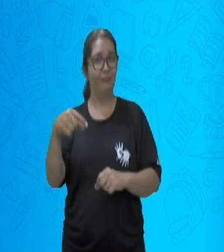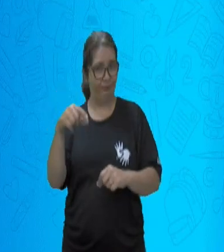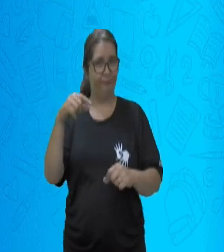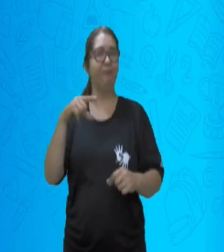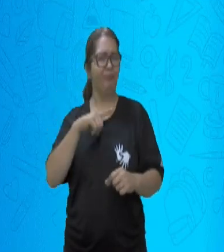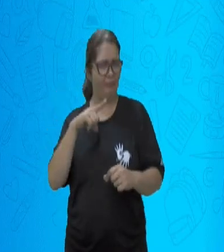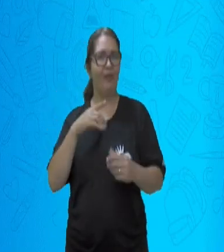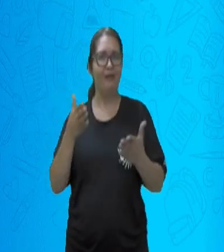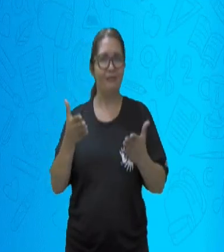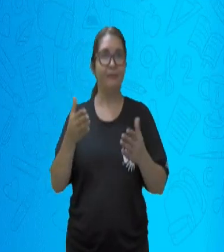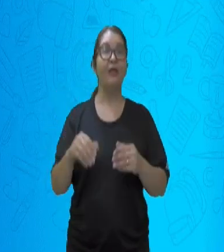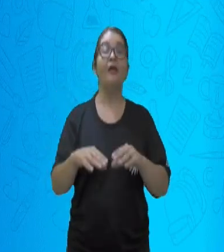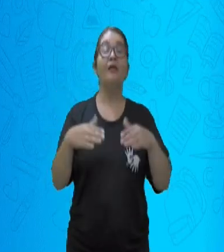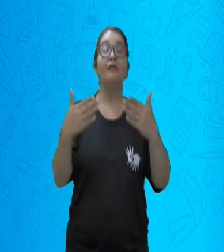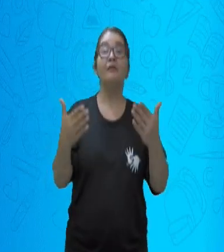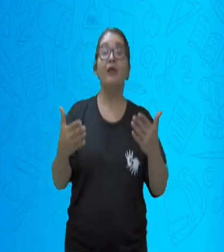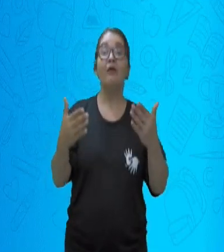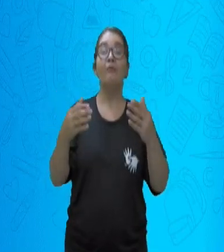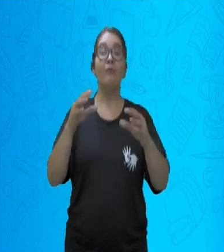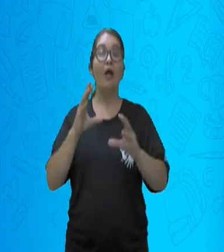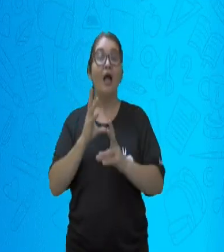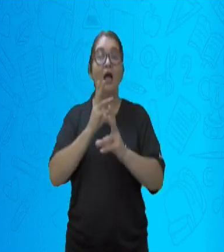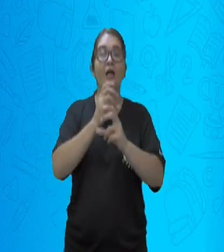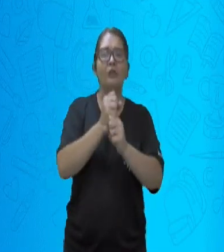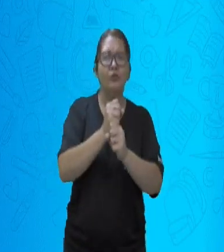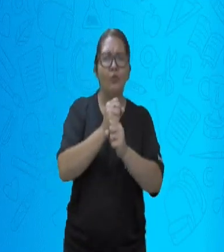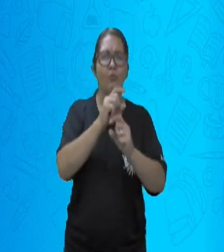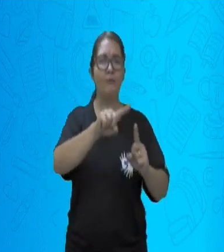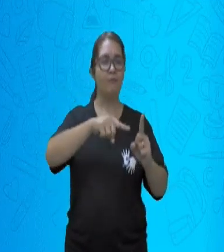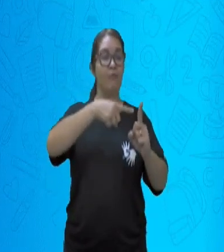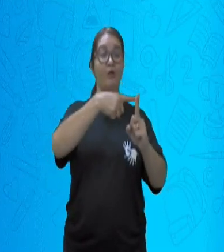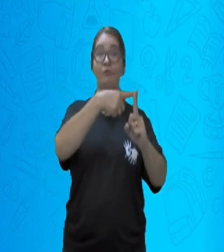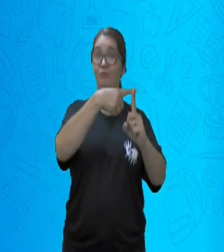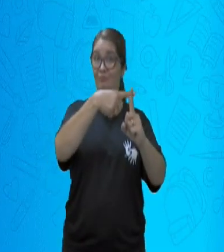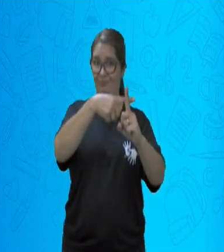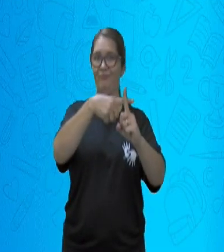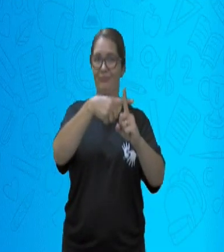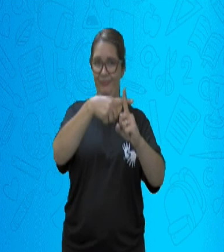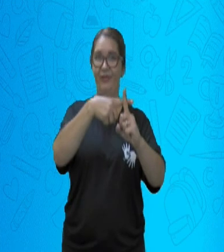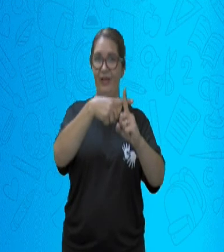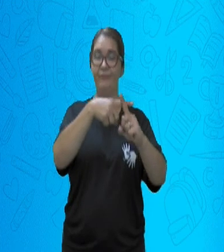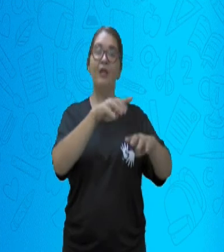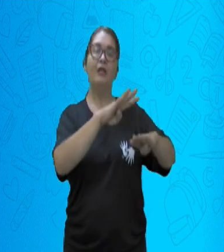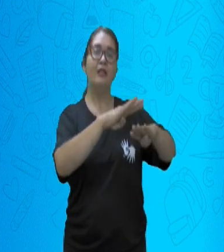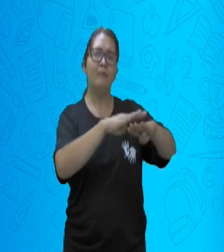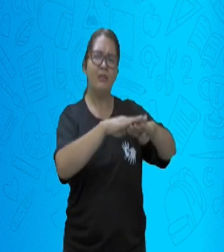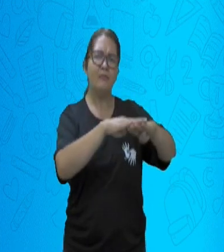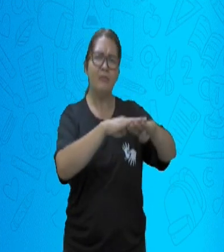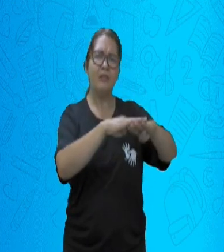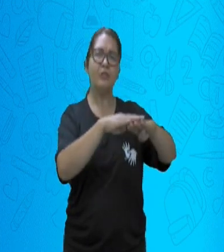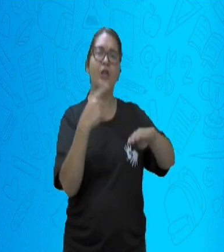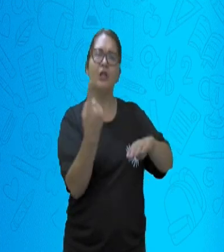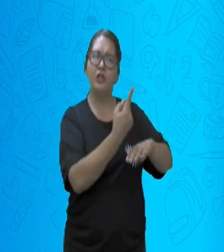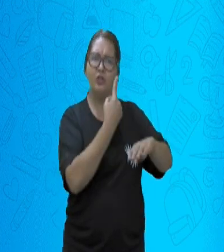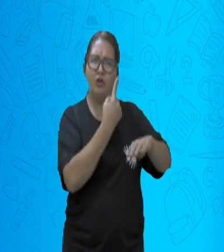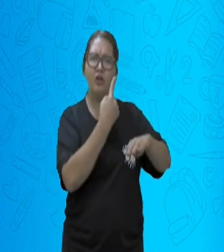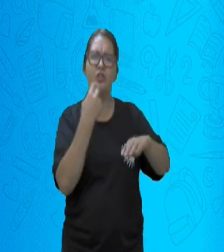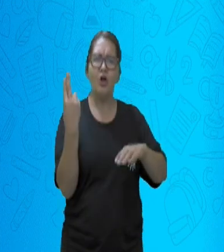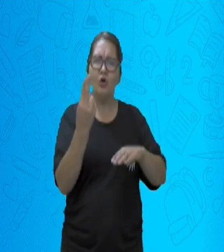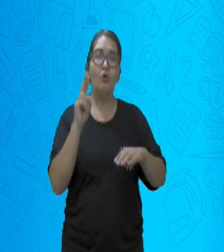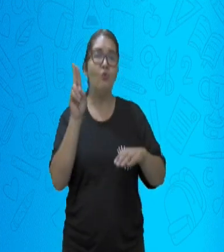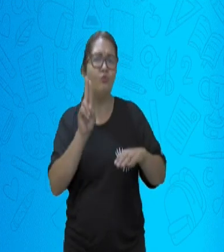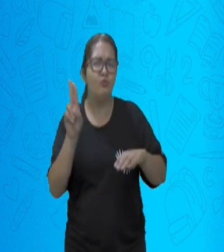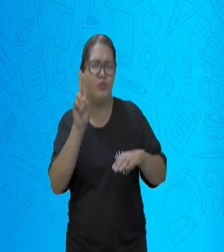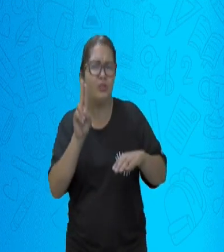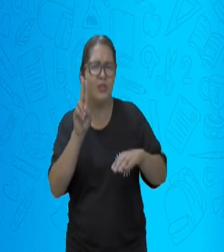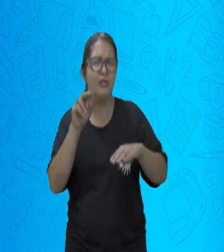A soma, vamos falar um pouquinho da adição. A soma é uma das operações matemáticas mais frequentes no nosso cotidiano. Nós vimos